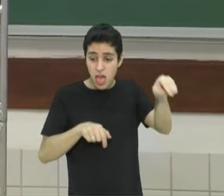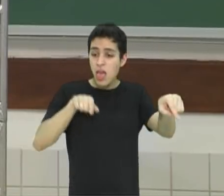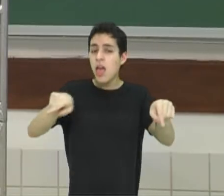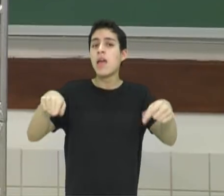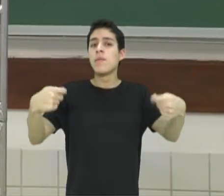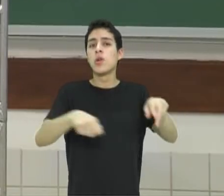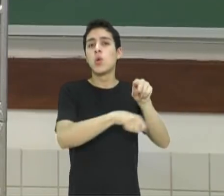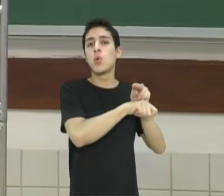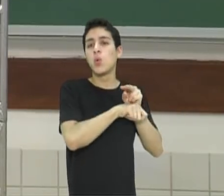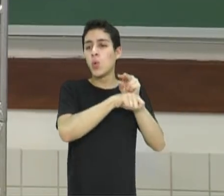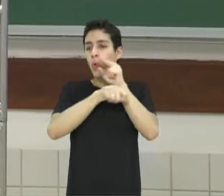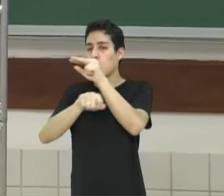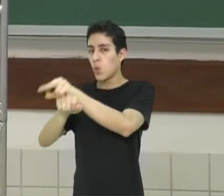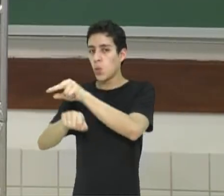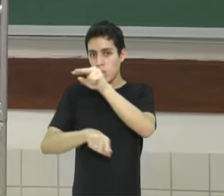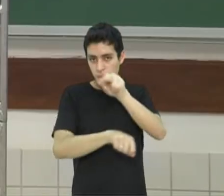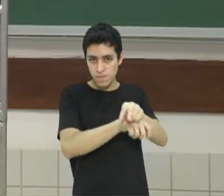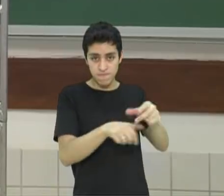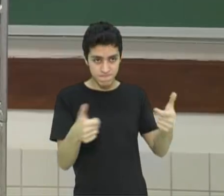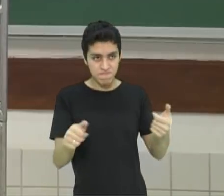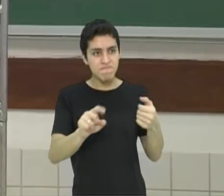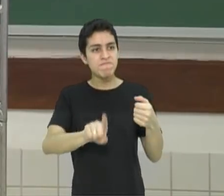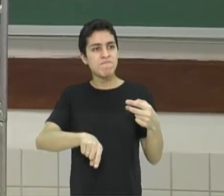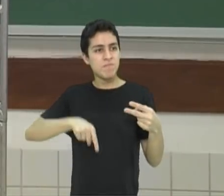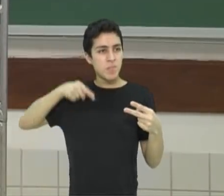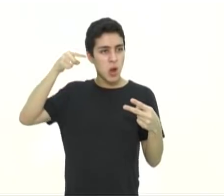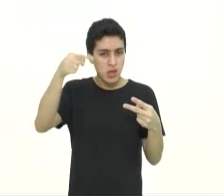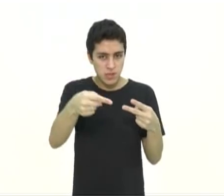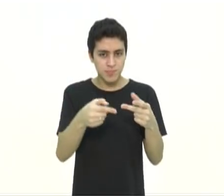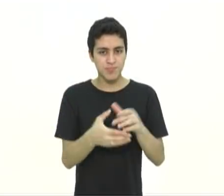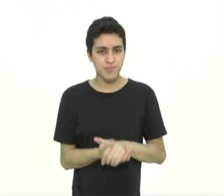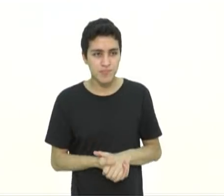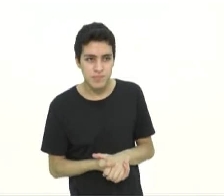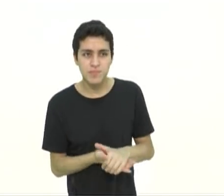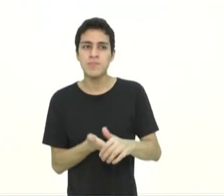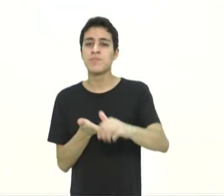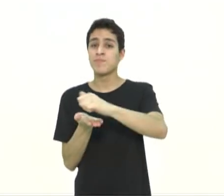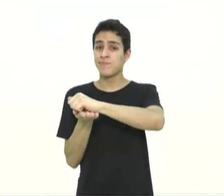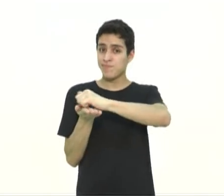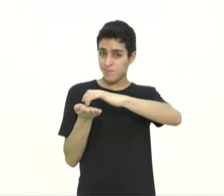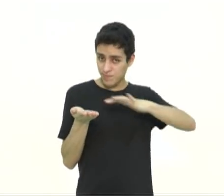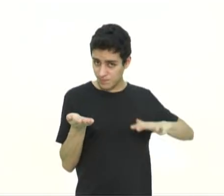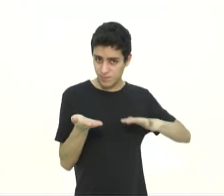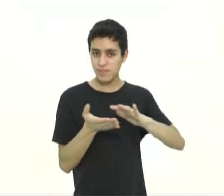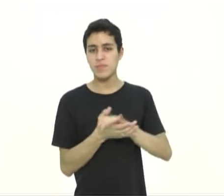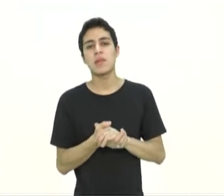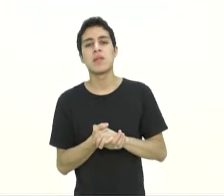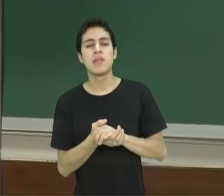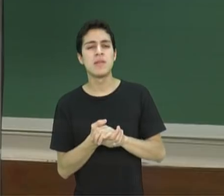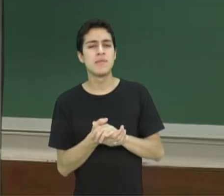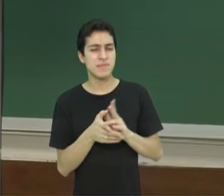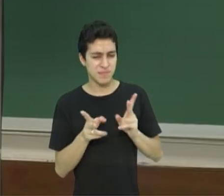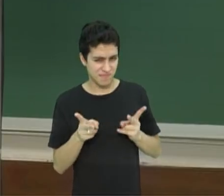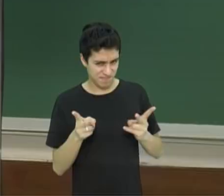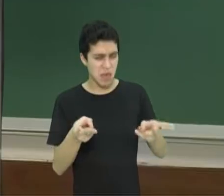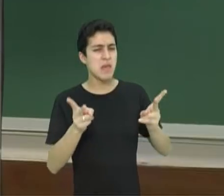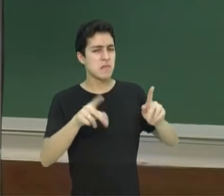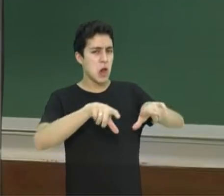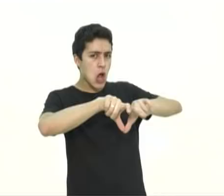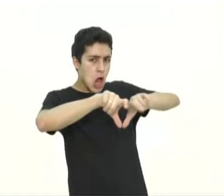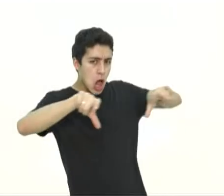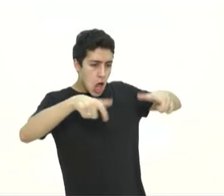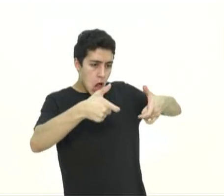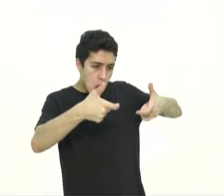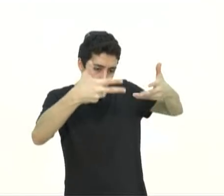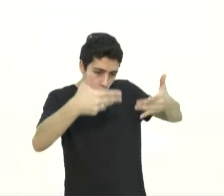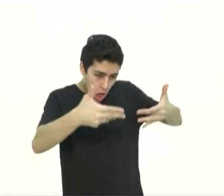ser cuidadas. Vamos ver o próximo? O próximo exercício é sobre esse mesmo trecho. E